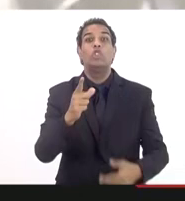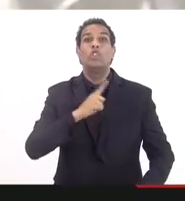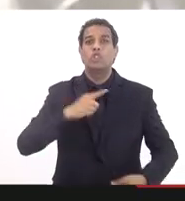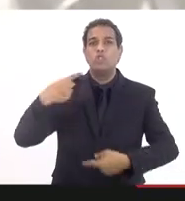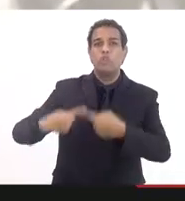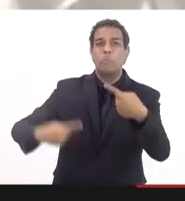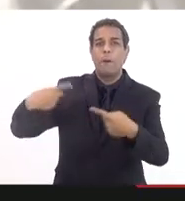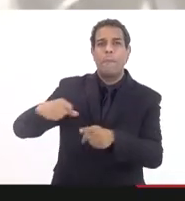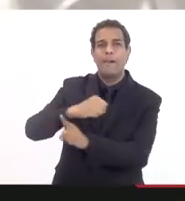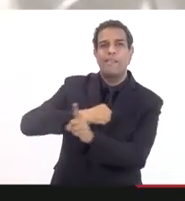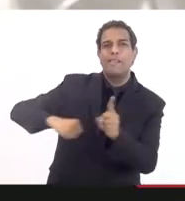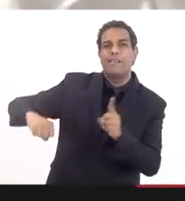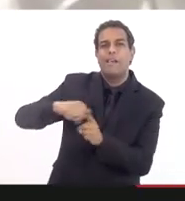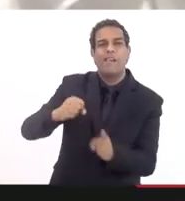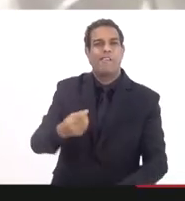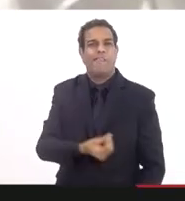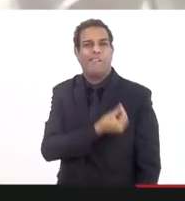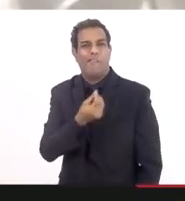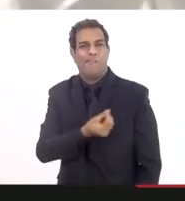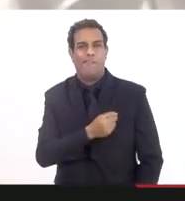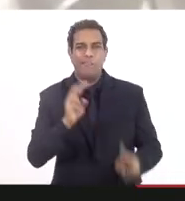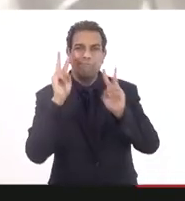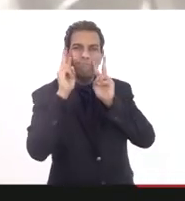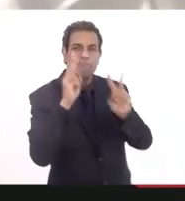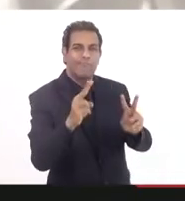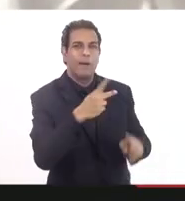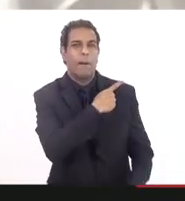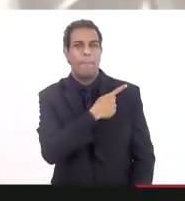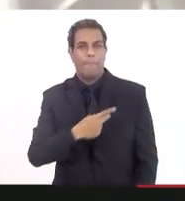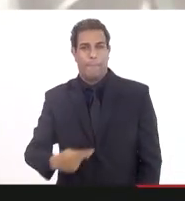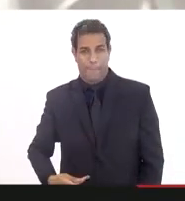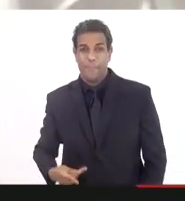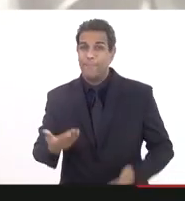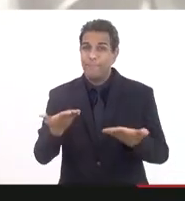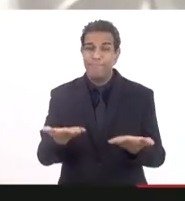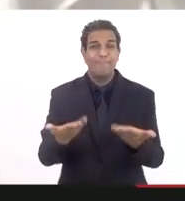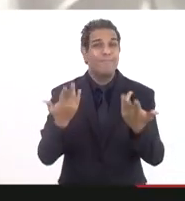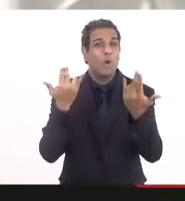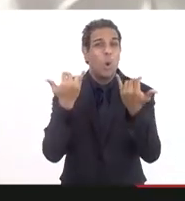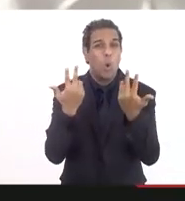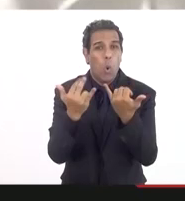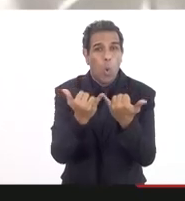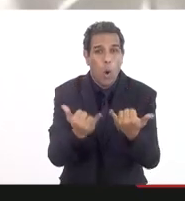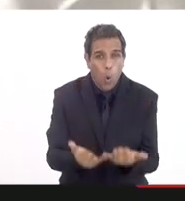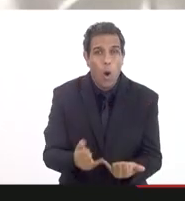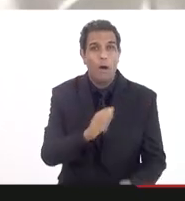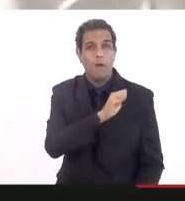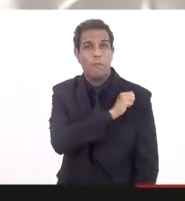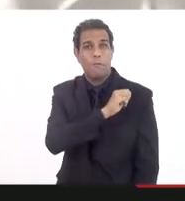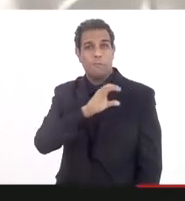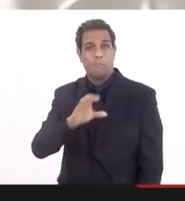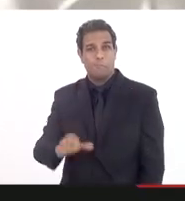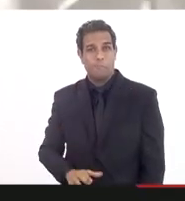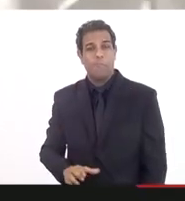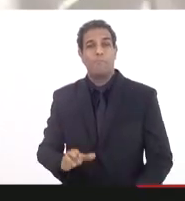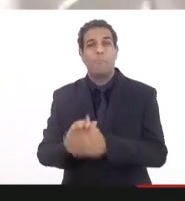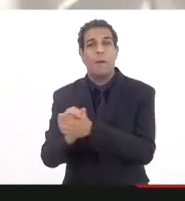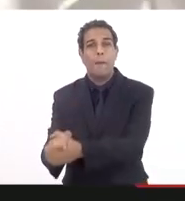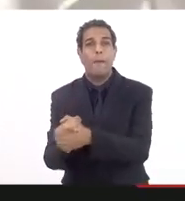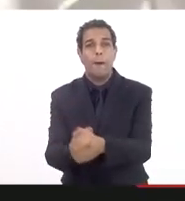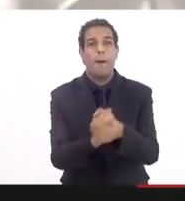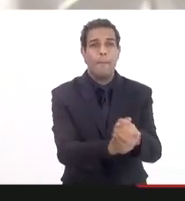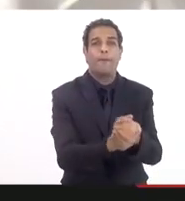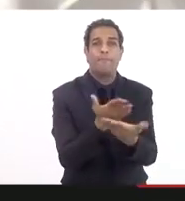da sociedade civil, e o presidente André Siciliano, que me pediu para deixar aqui seu cumprimento a todos